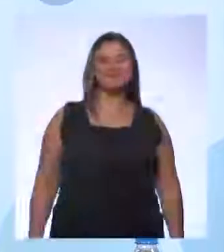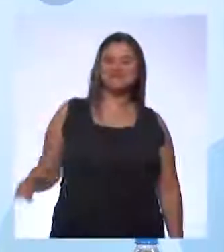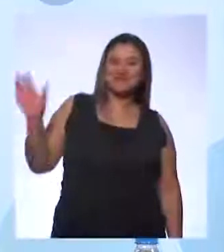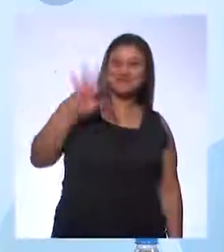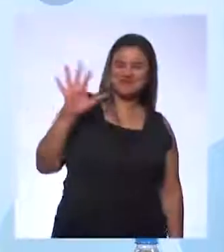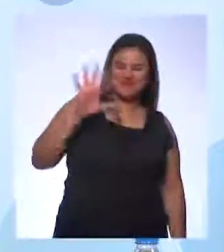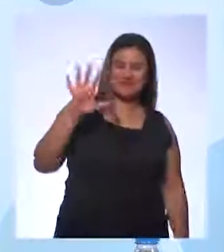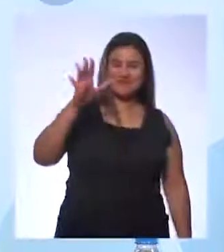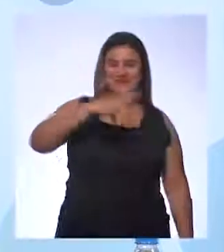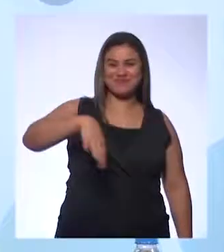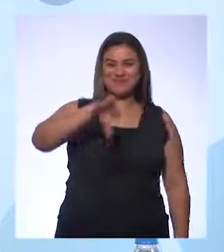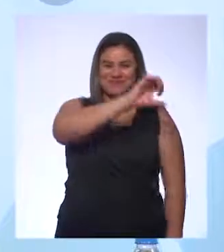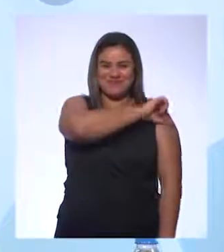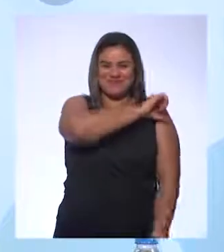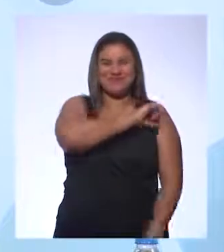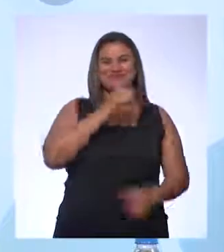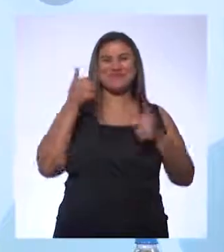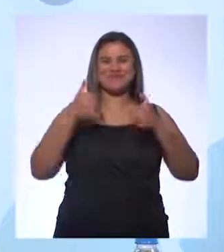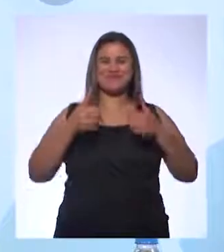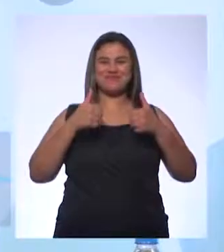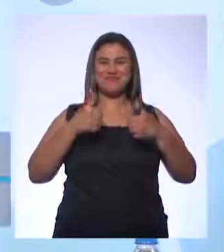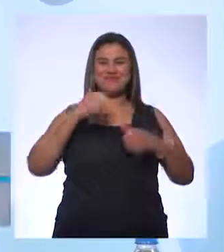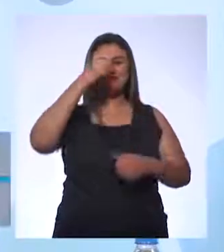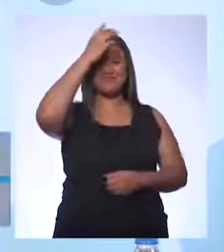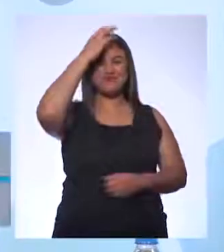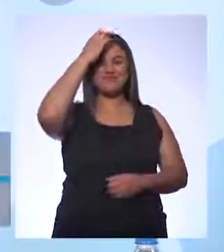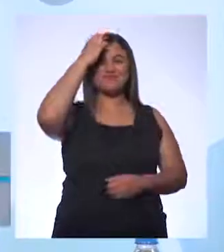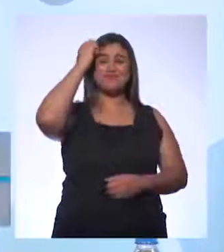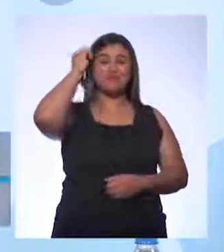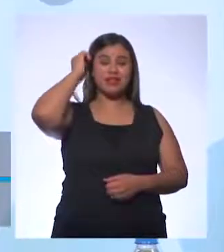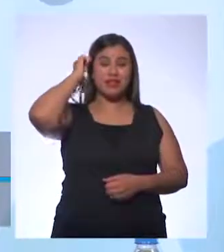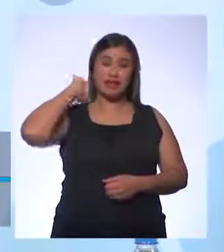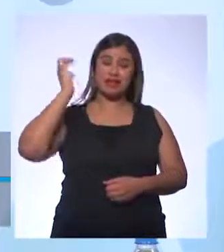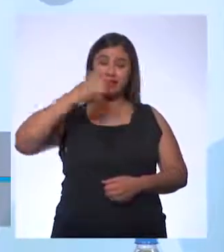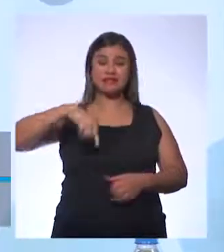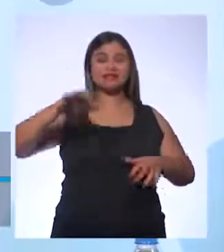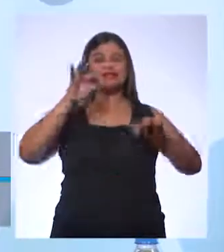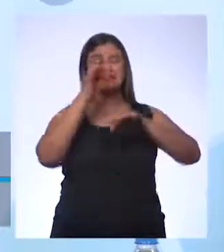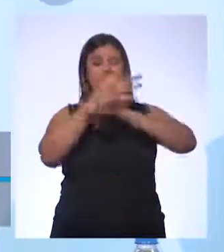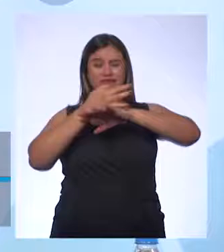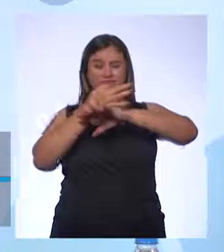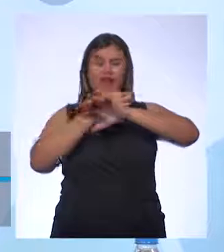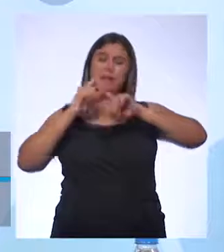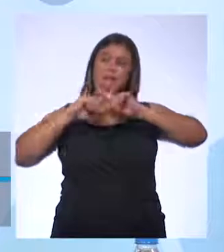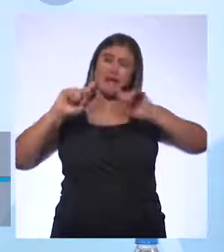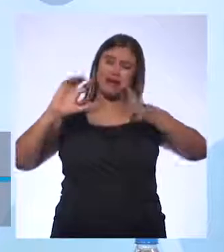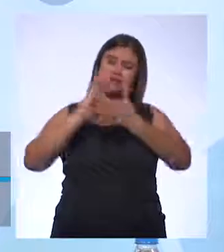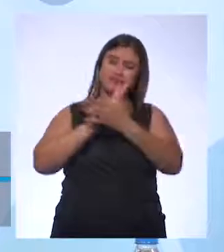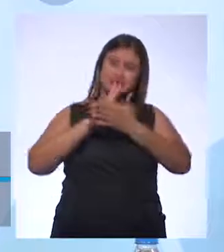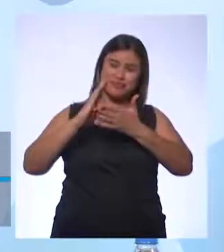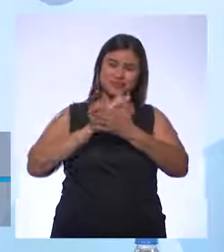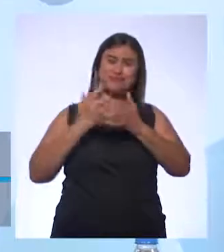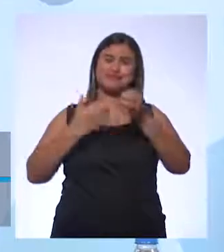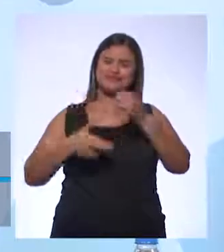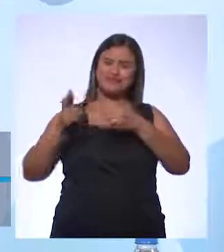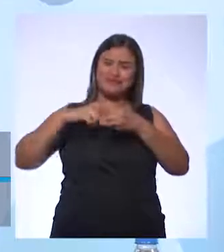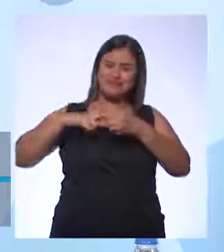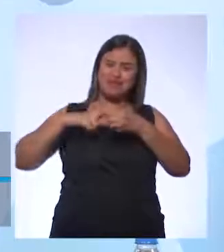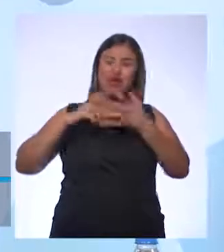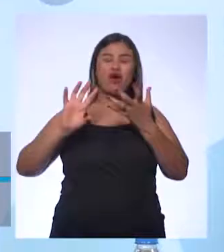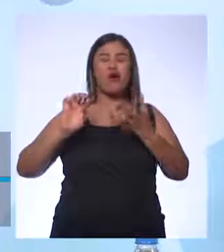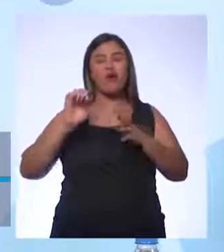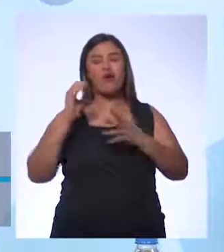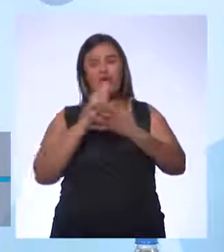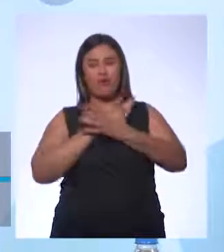Olá, turma do nono ano, tudo bem? Estamos de férias, mas tem uma galera que está de recuperação, ou uma turma que era